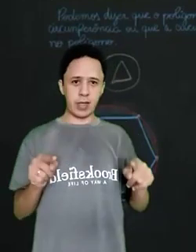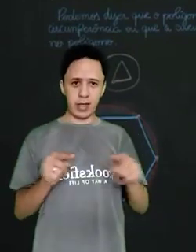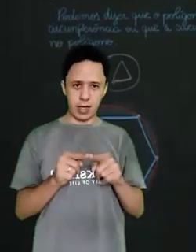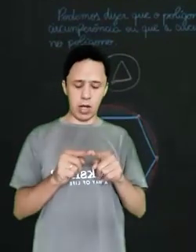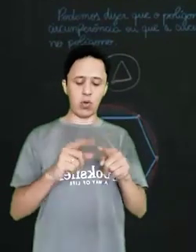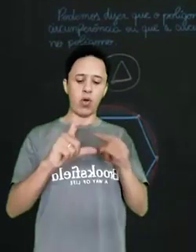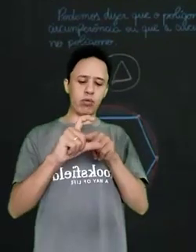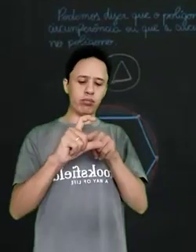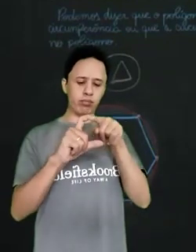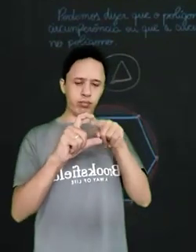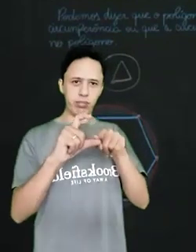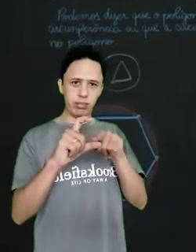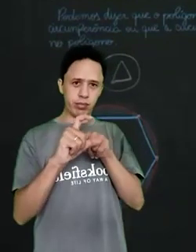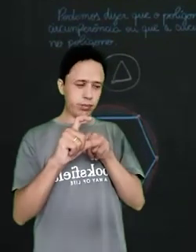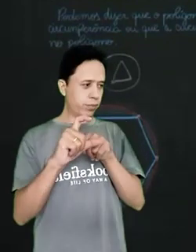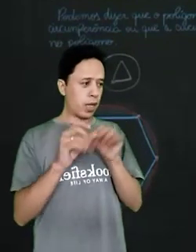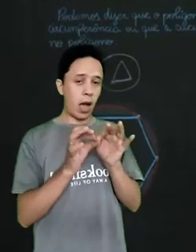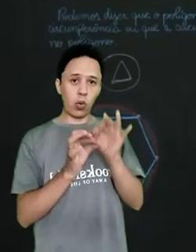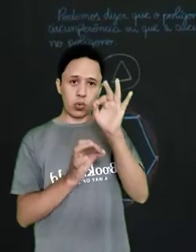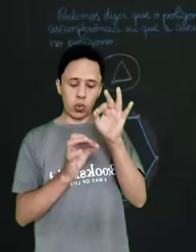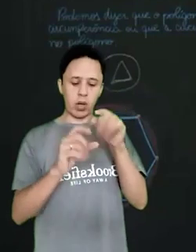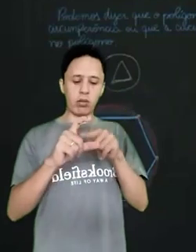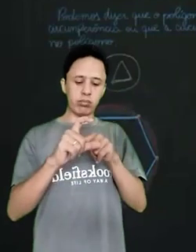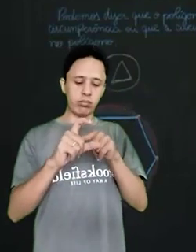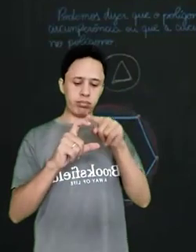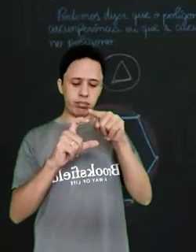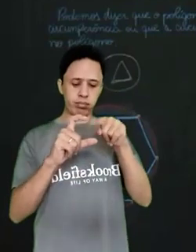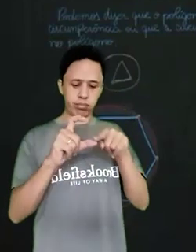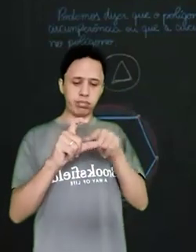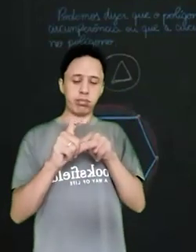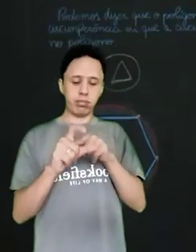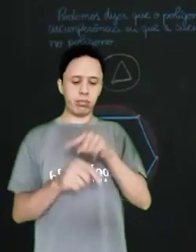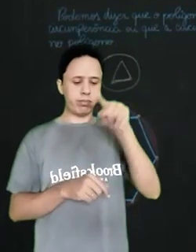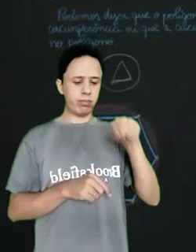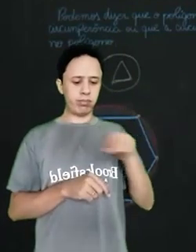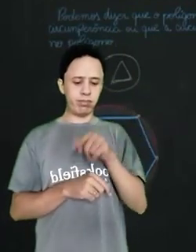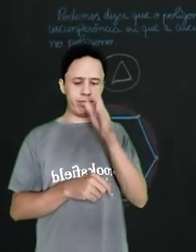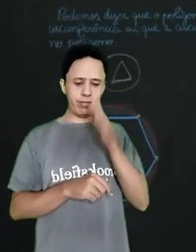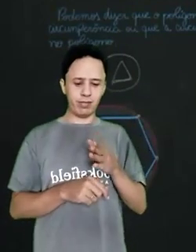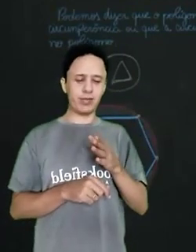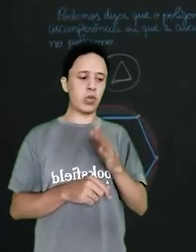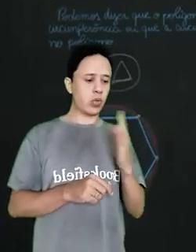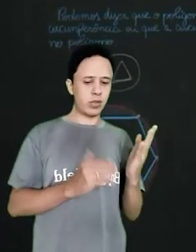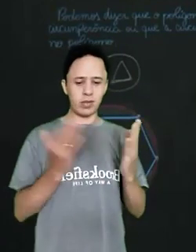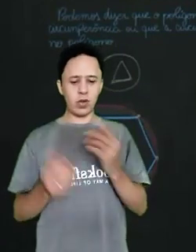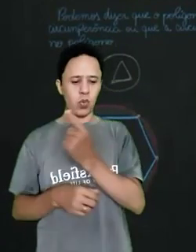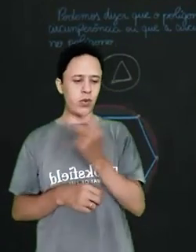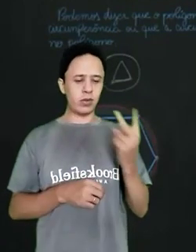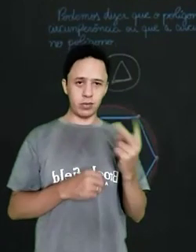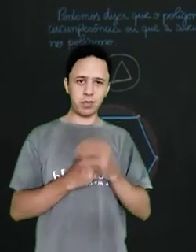no caso, e eu traço aqui a altura dele, eu estou dividindo esse triângulo também em duas partes iguais. E aí,